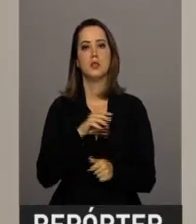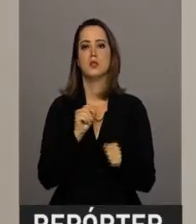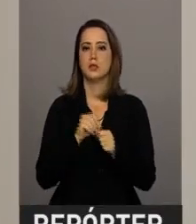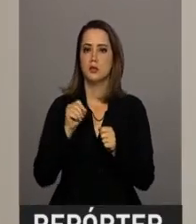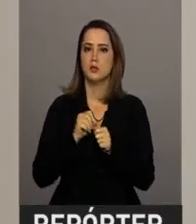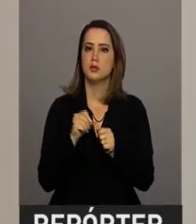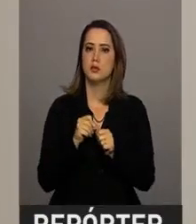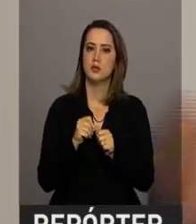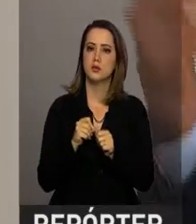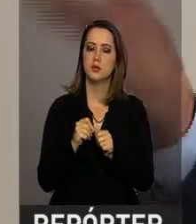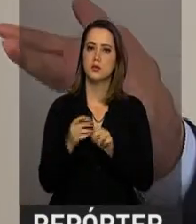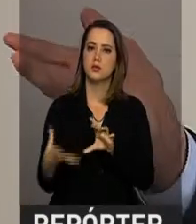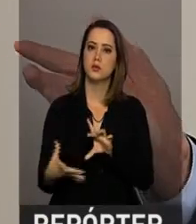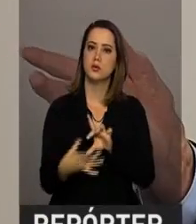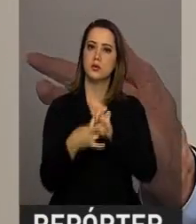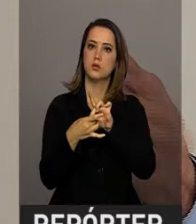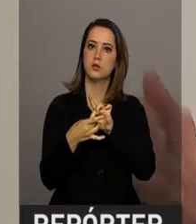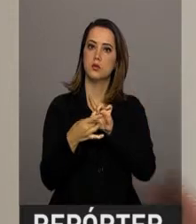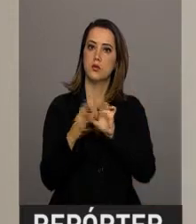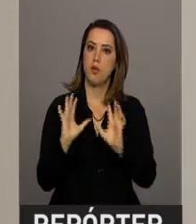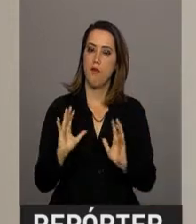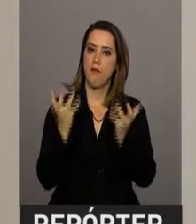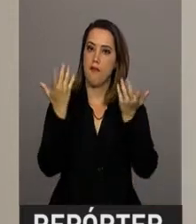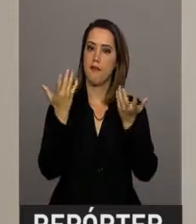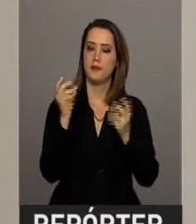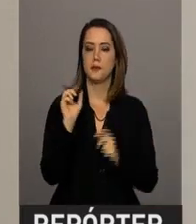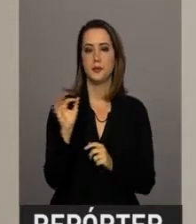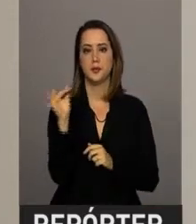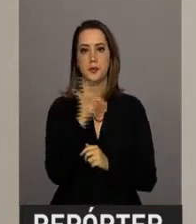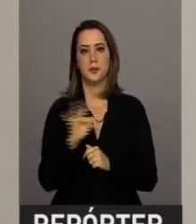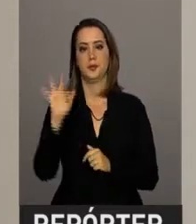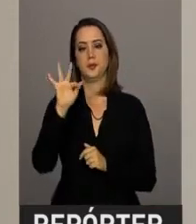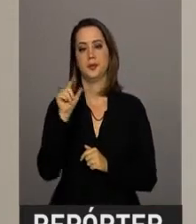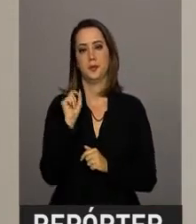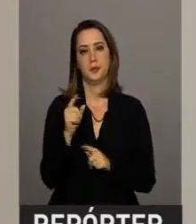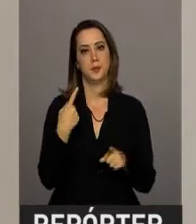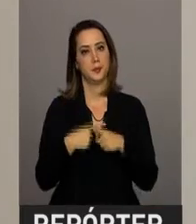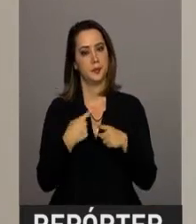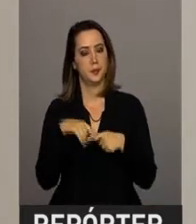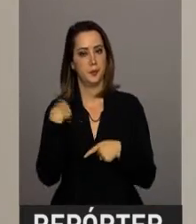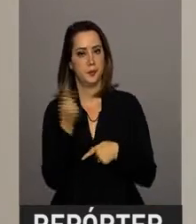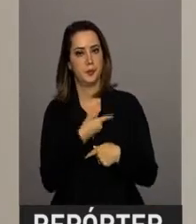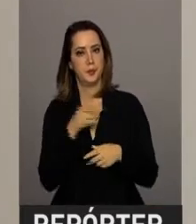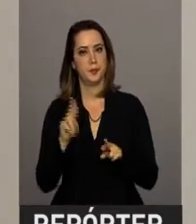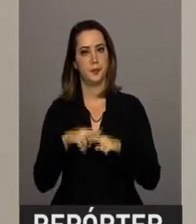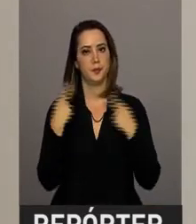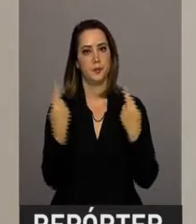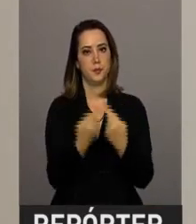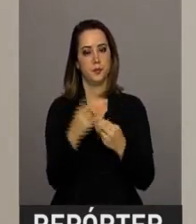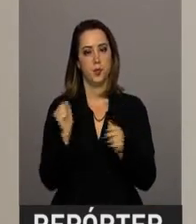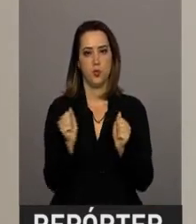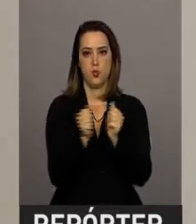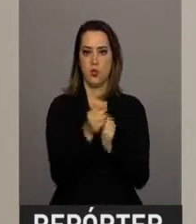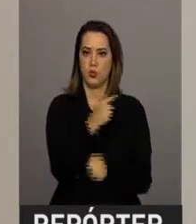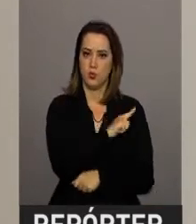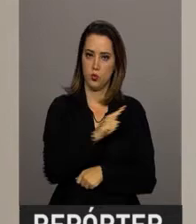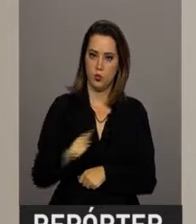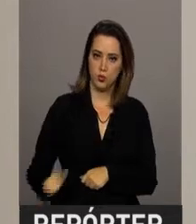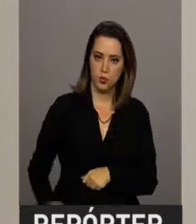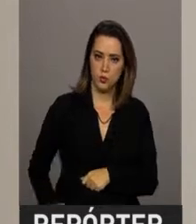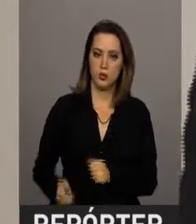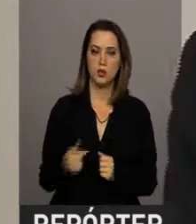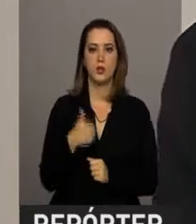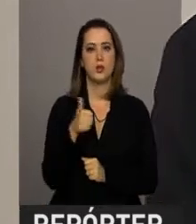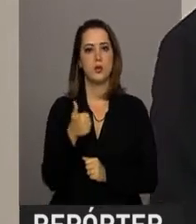digamos assim uma grande festa federativa porque nós é reunirmos os governadores primeiro ao longo do dia